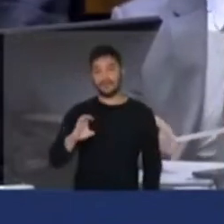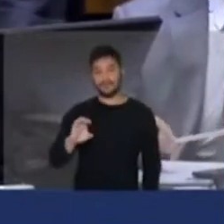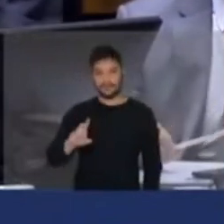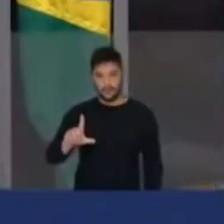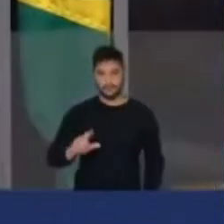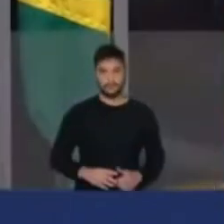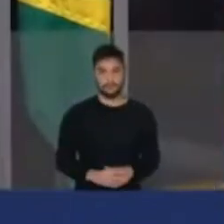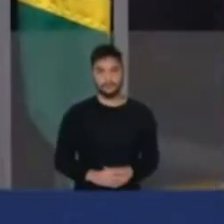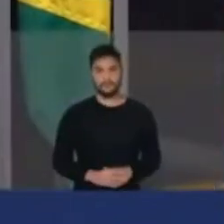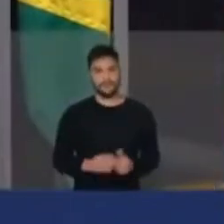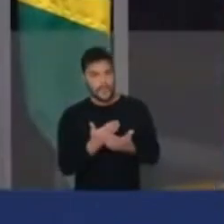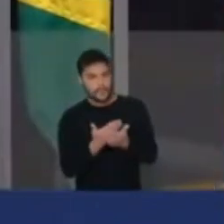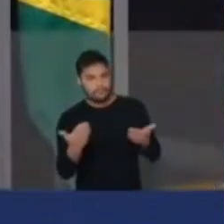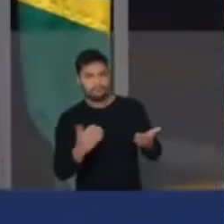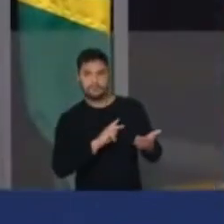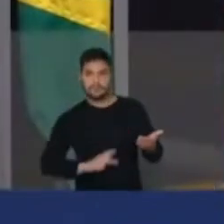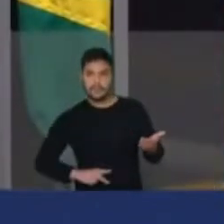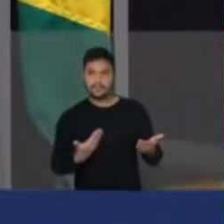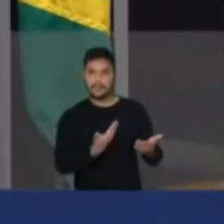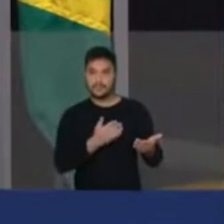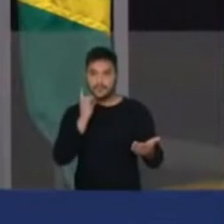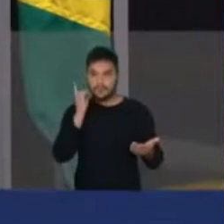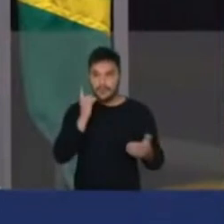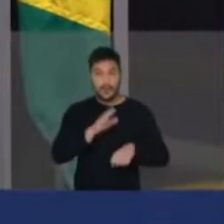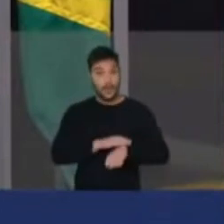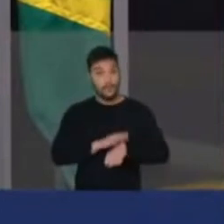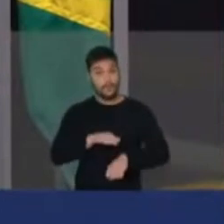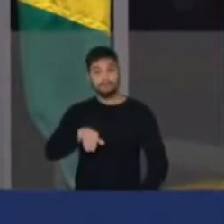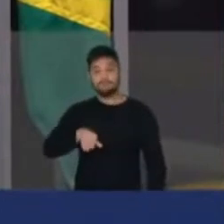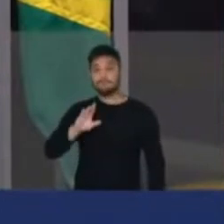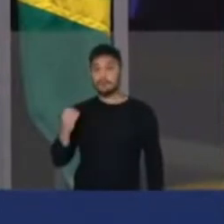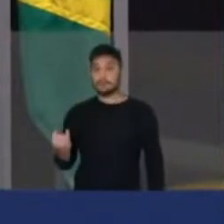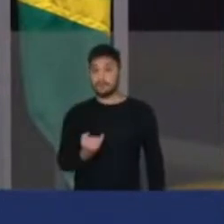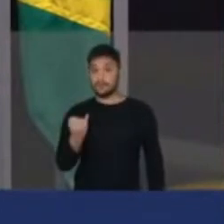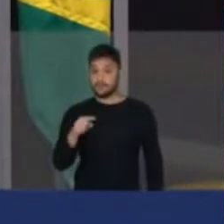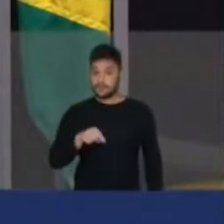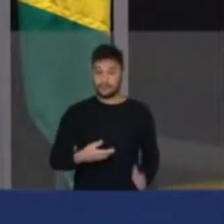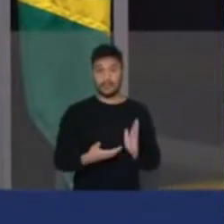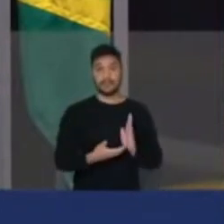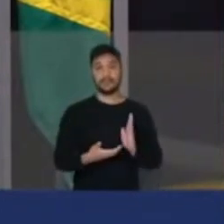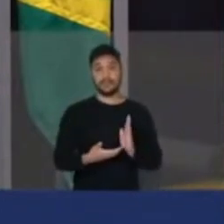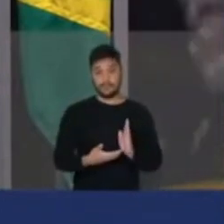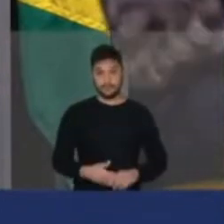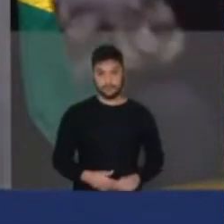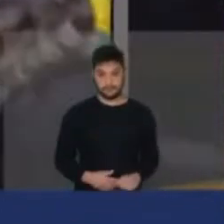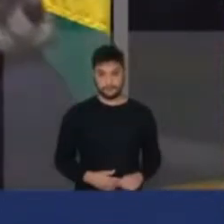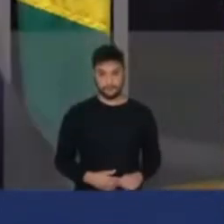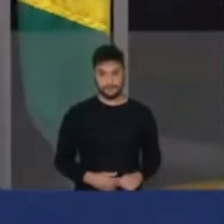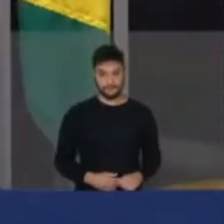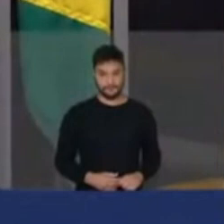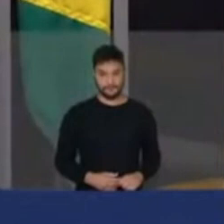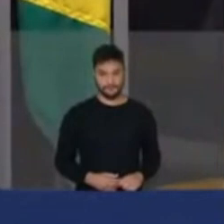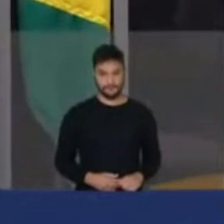vai ali fazer né seu trabalho de saber se a propaganda é racista ou não inclusive com muitas críticas né eu estudo muito a questão do